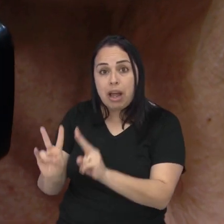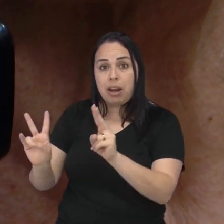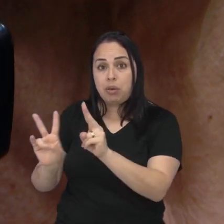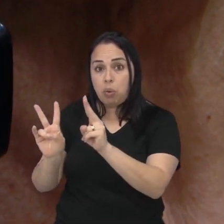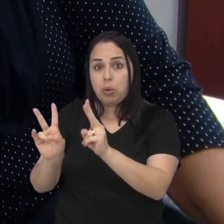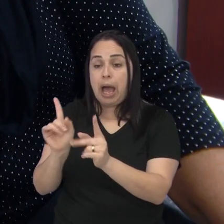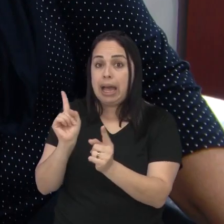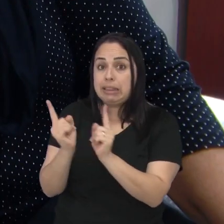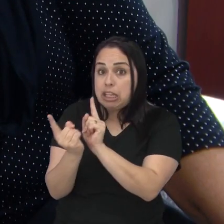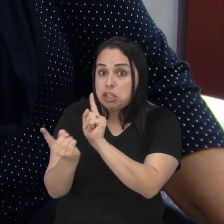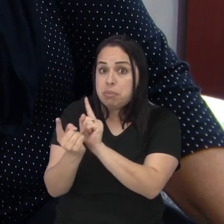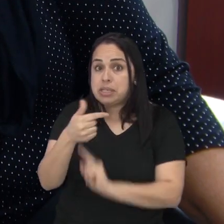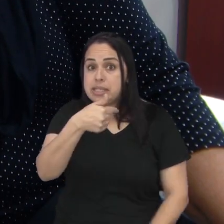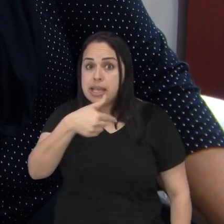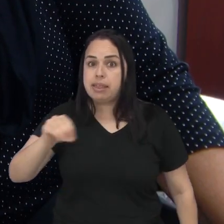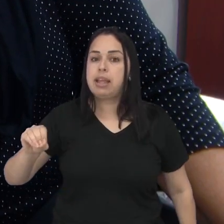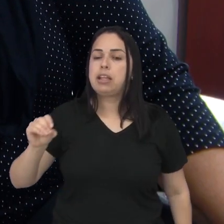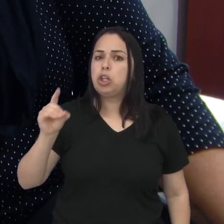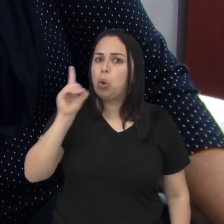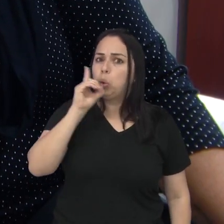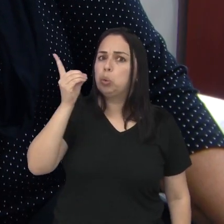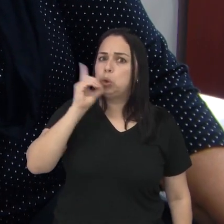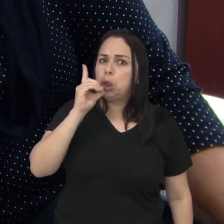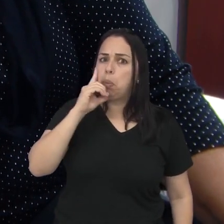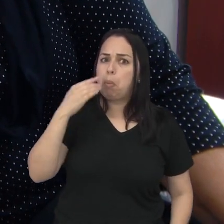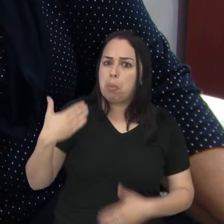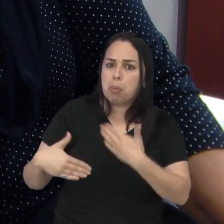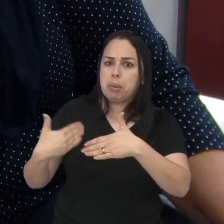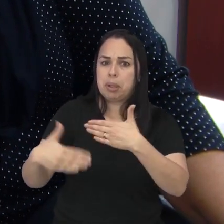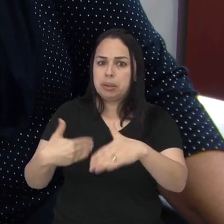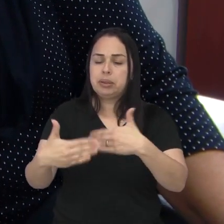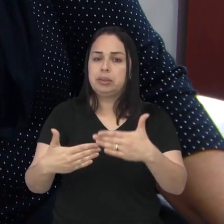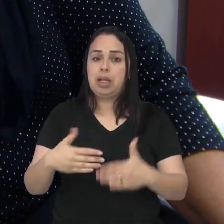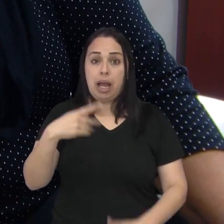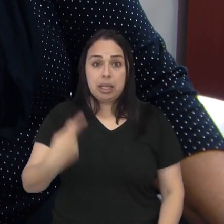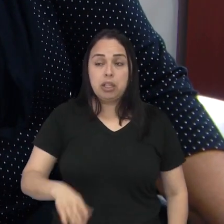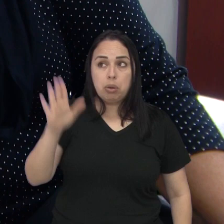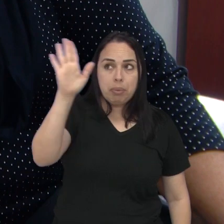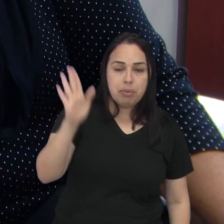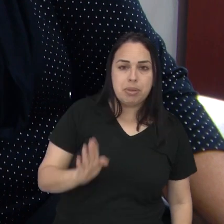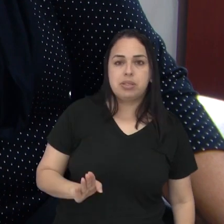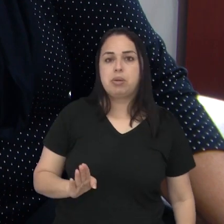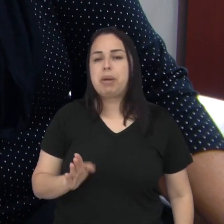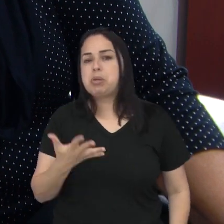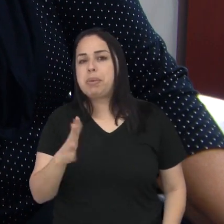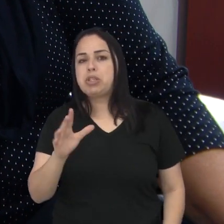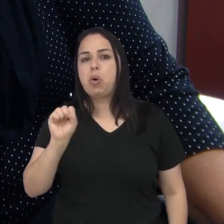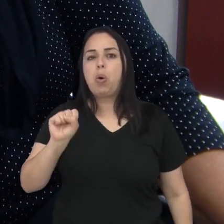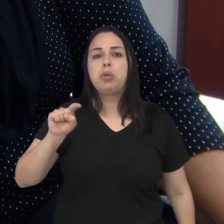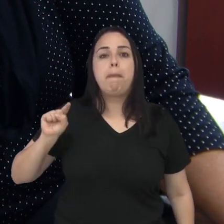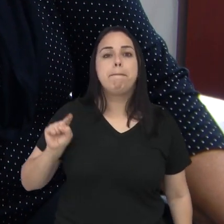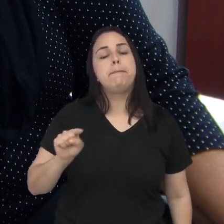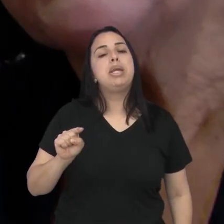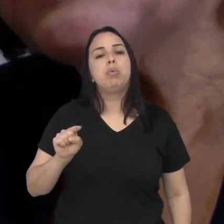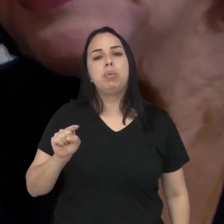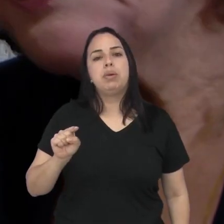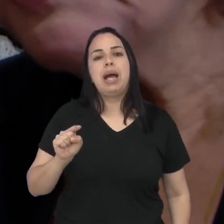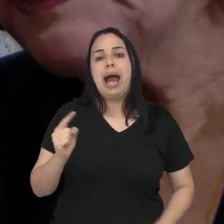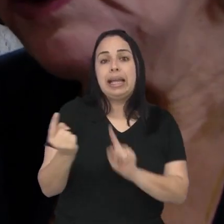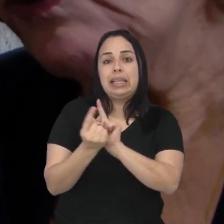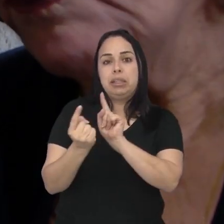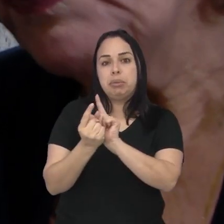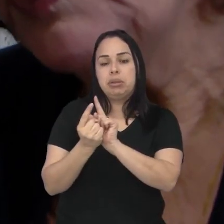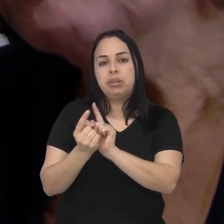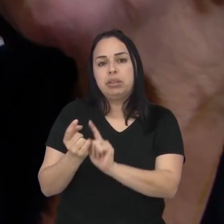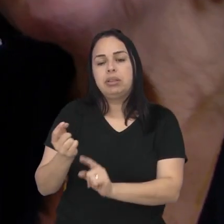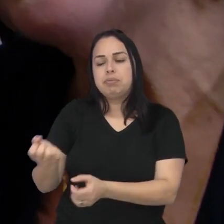Vida, realizam em média 70 atendimentos por dia em São José dos Campos. No Brasil, são 8.000. Um trabalho